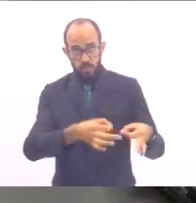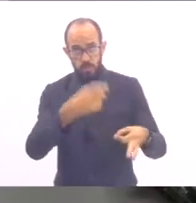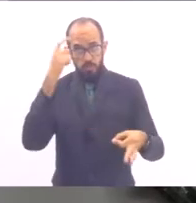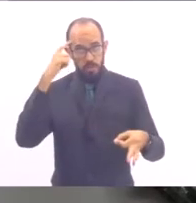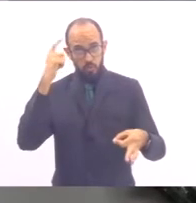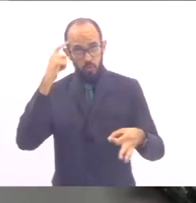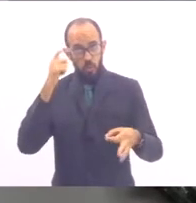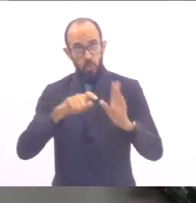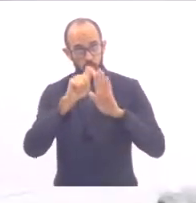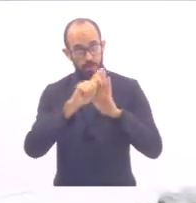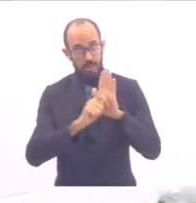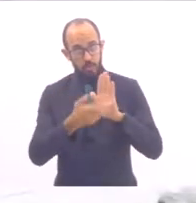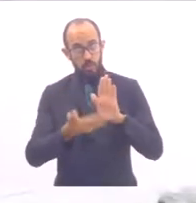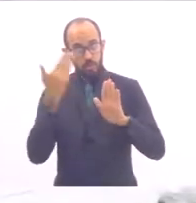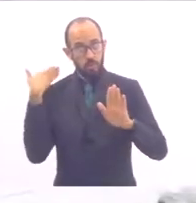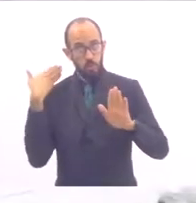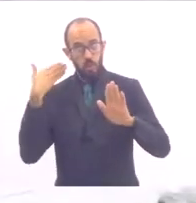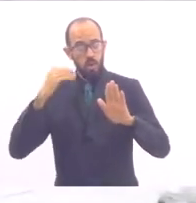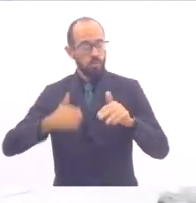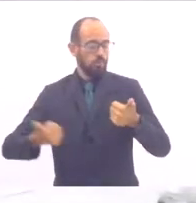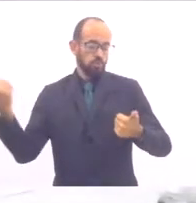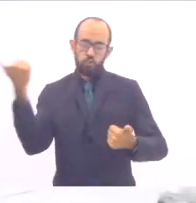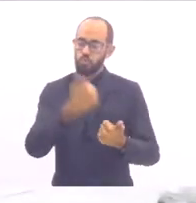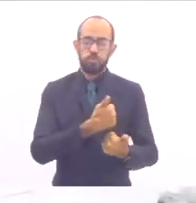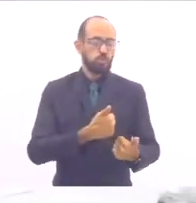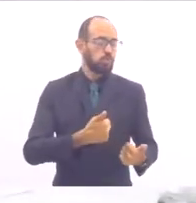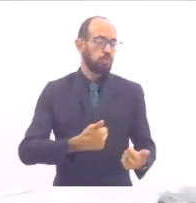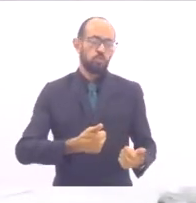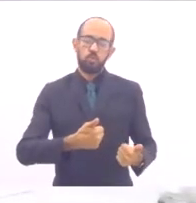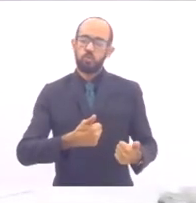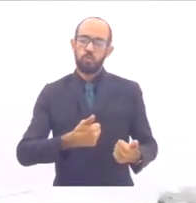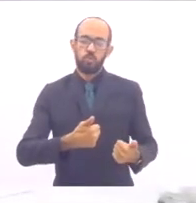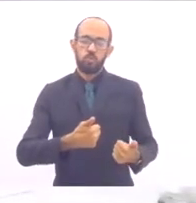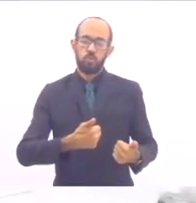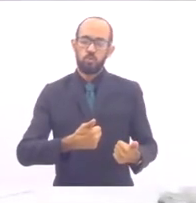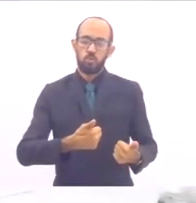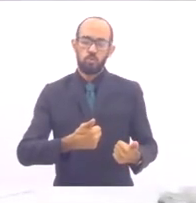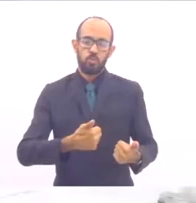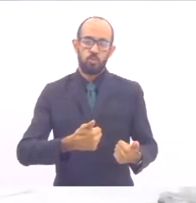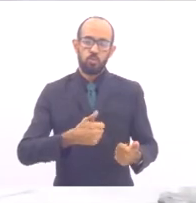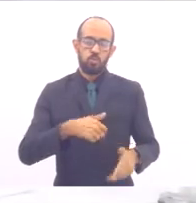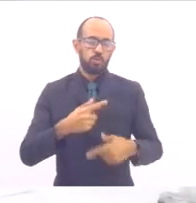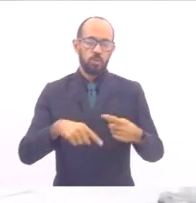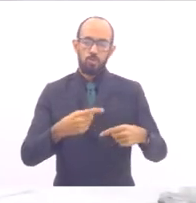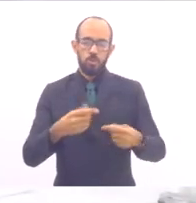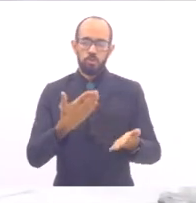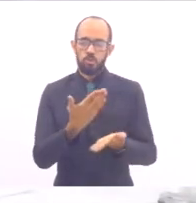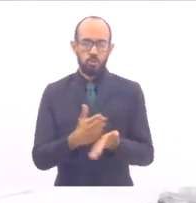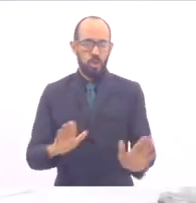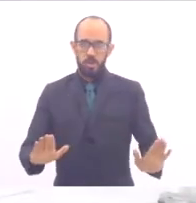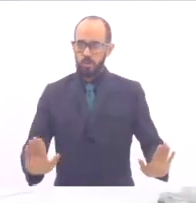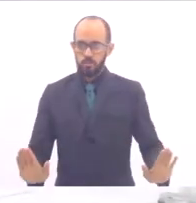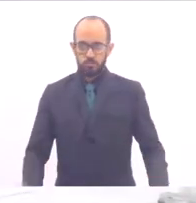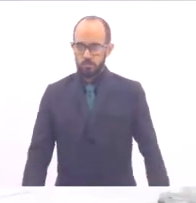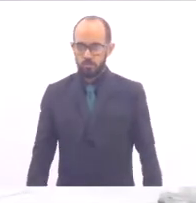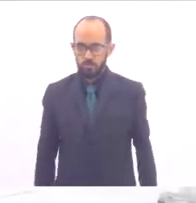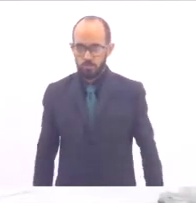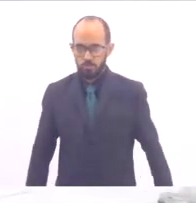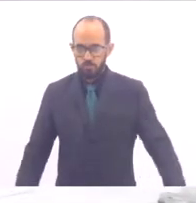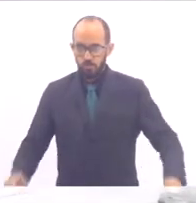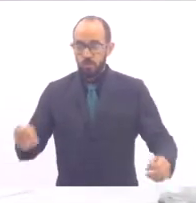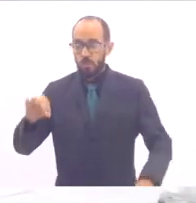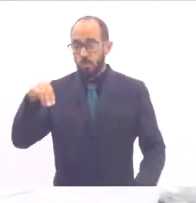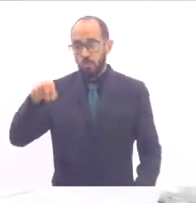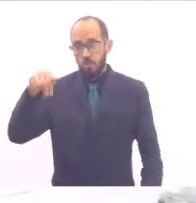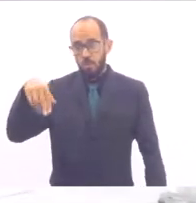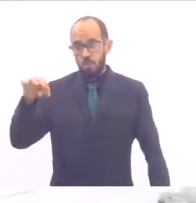texto anterior, ele fica completamente ultrapassado em vista de um novo texto legal. Mantovani, chega de interromper o